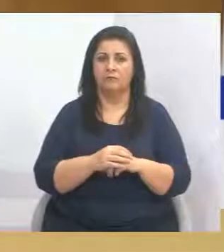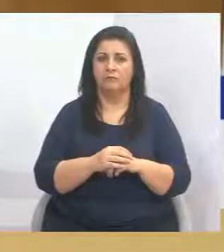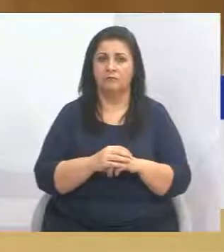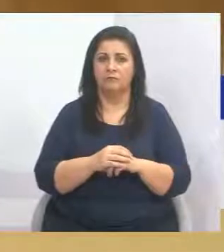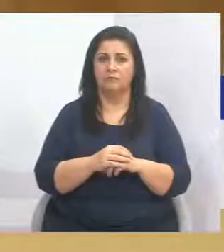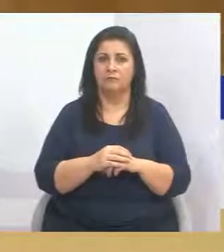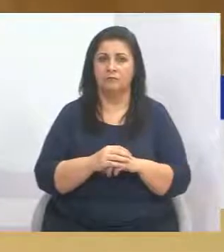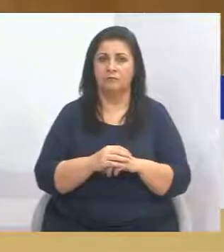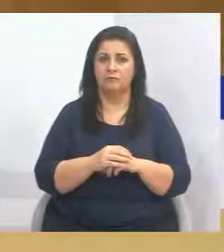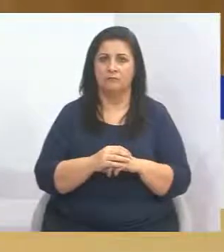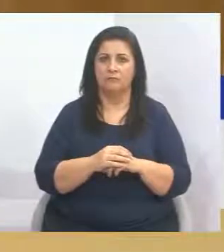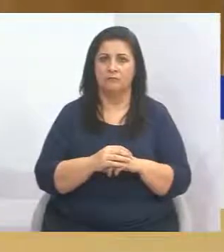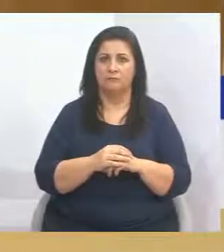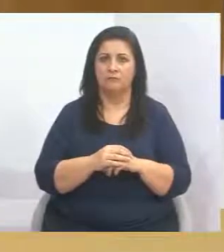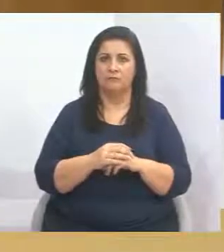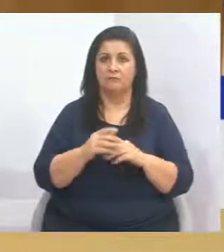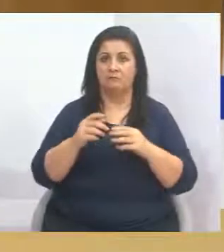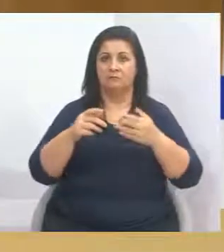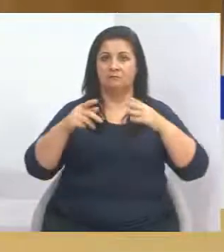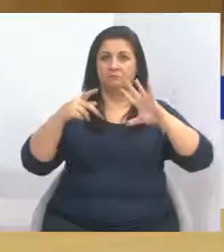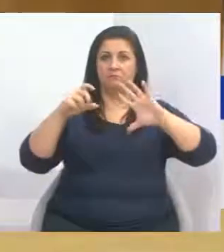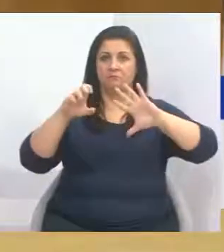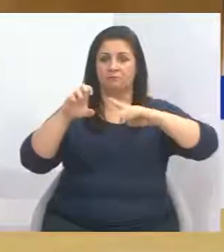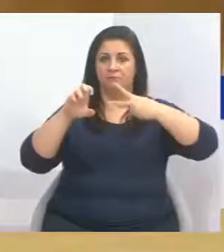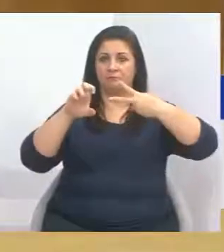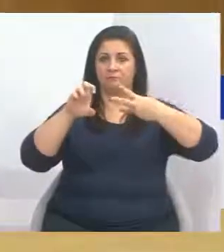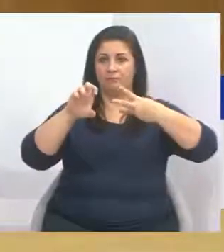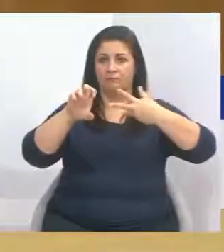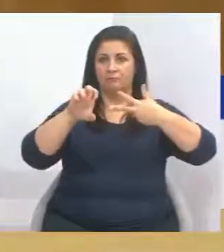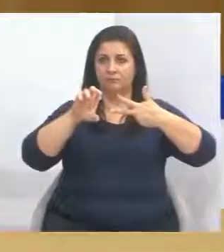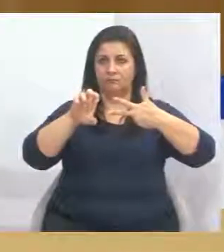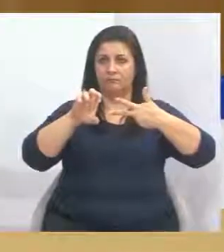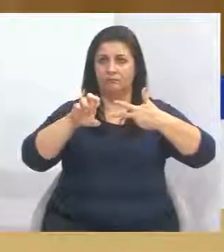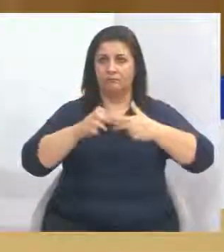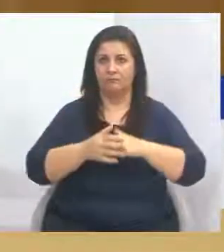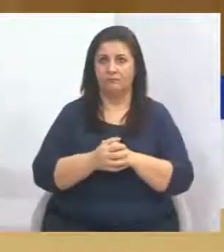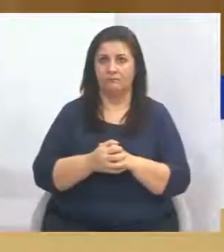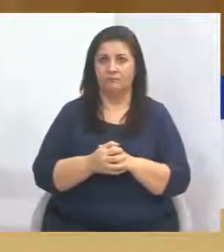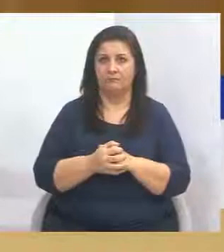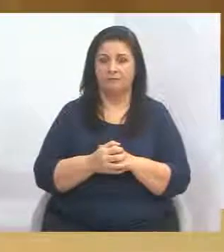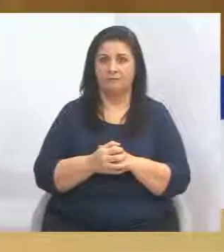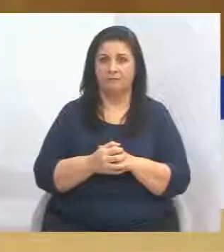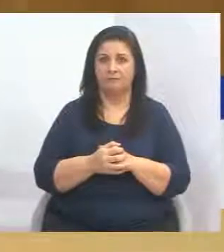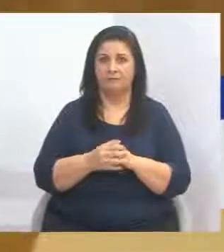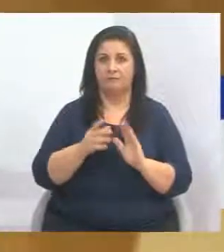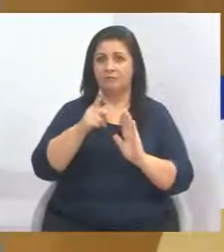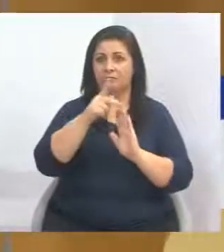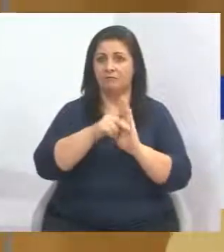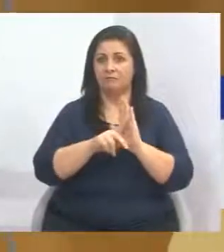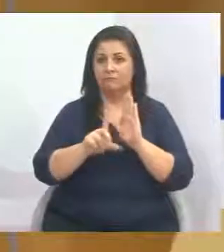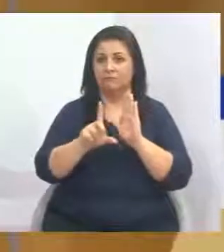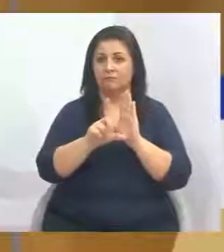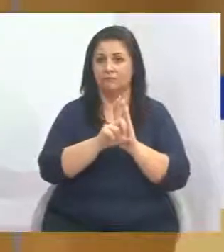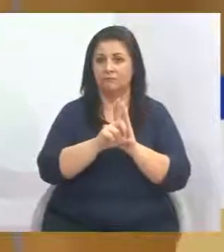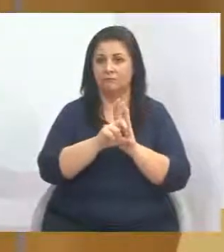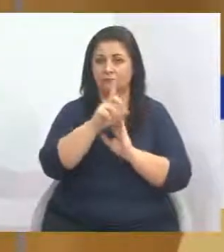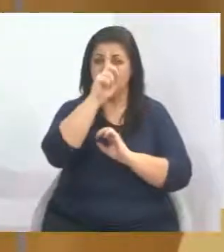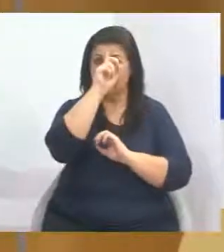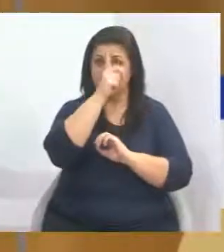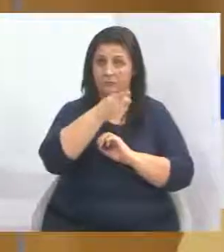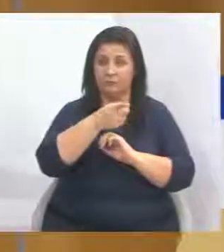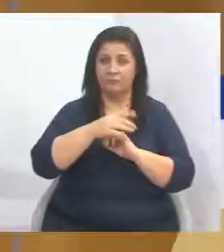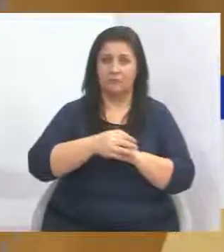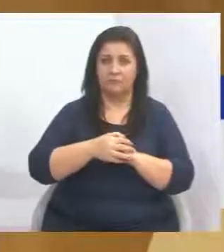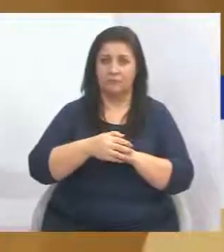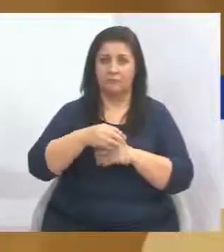principalmente inerente ao Poder Executivo. No momento em que a proposta de lei cita imposição obrigatória ao estabelecimento de